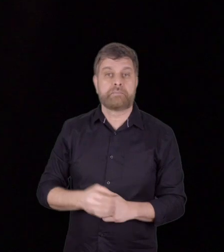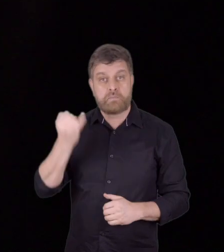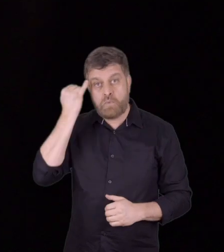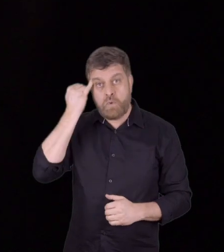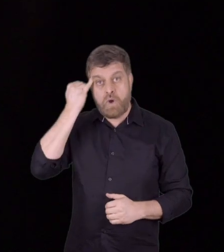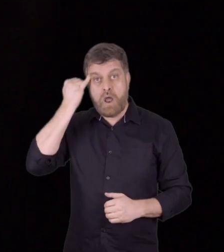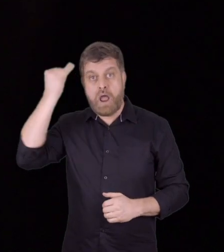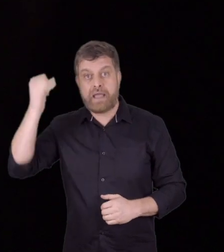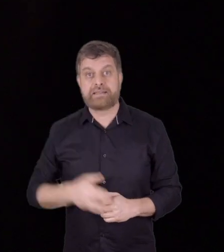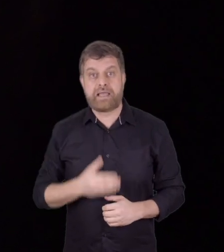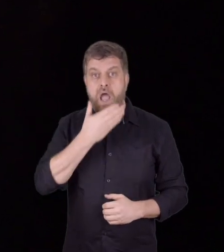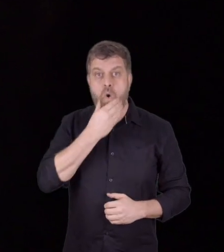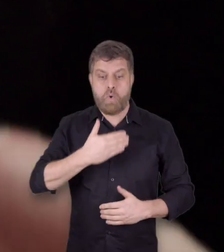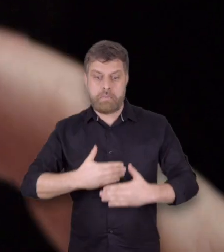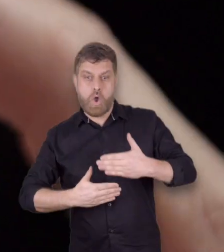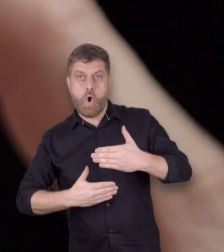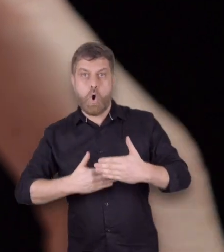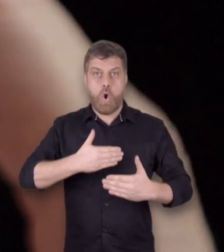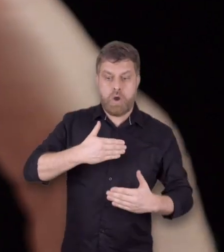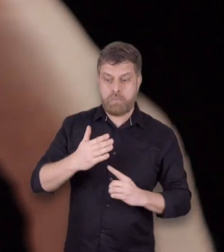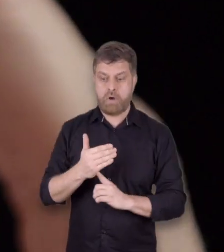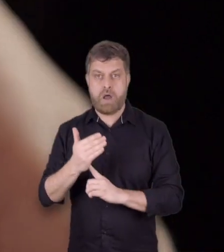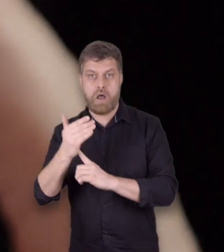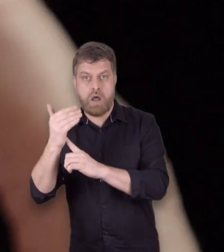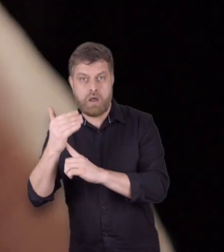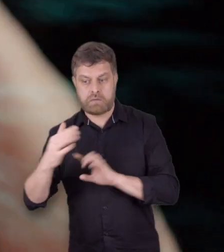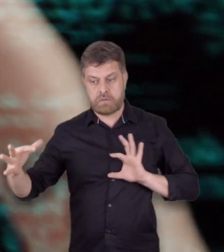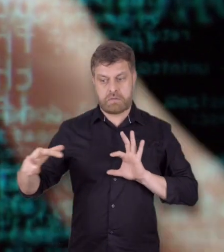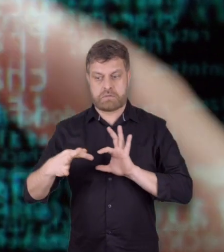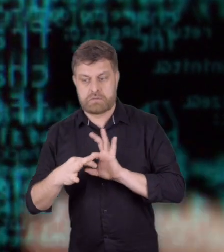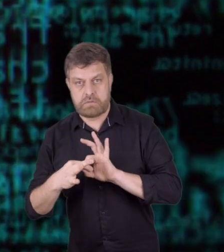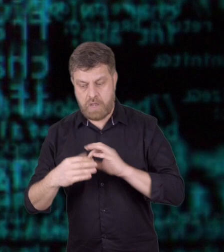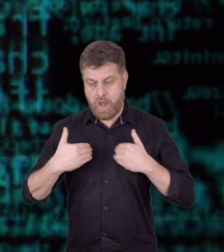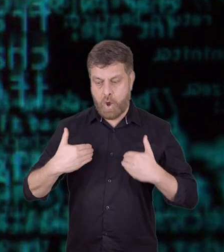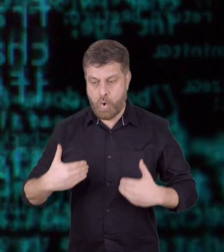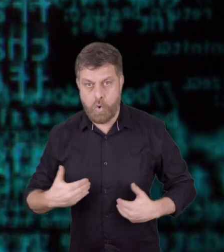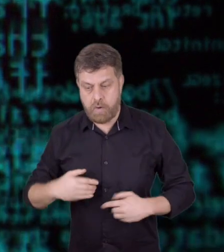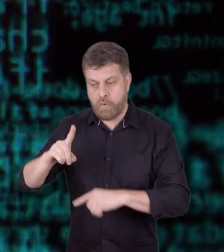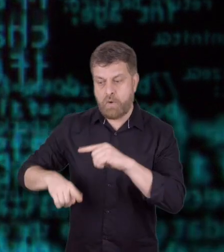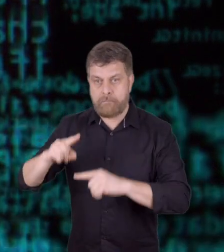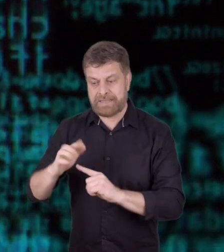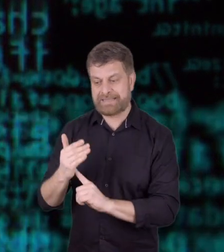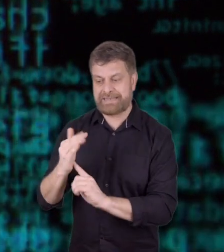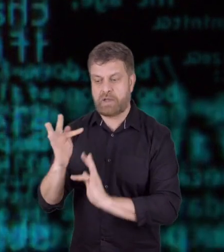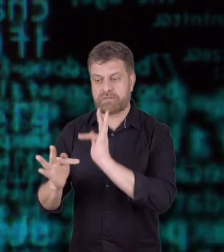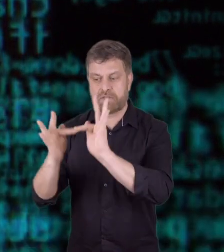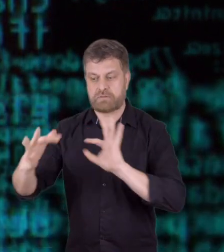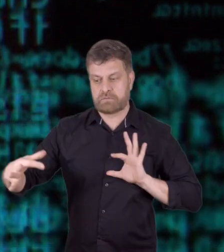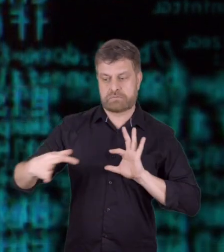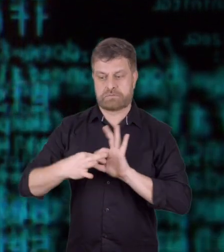a ideia do ciborgue, as complementações do corpo humano com